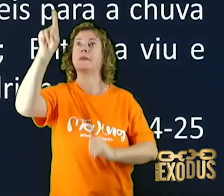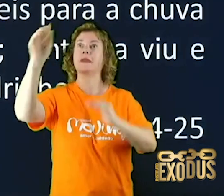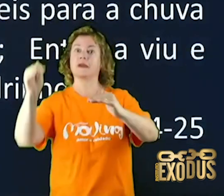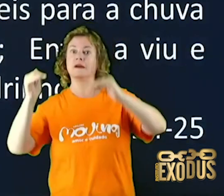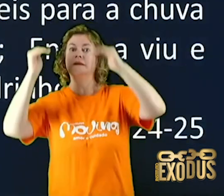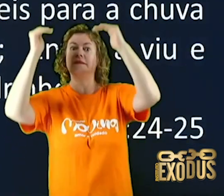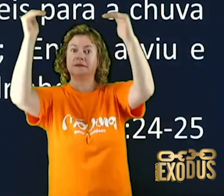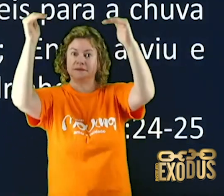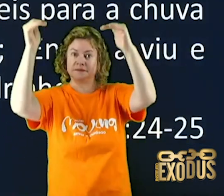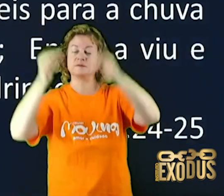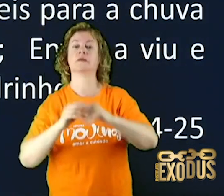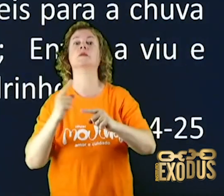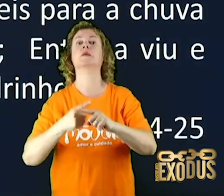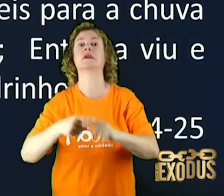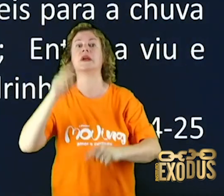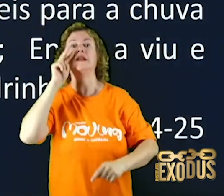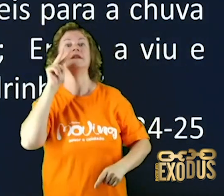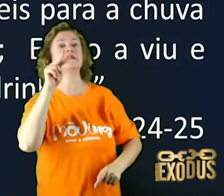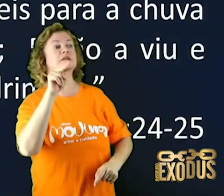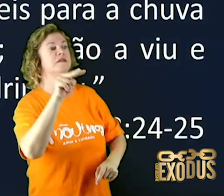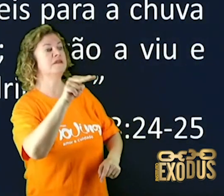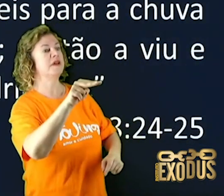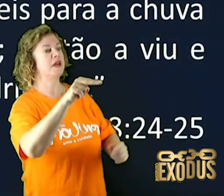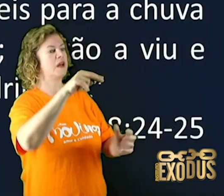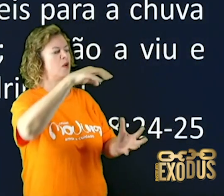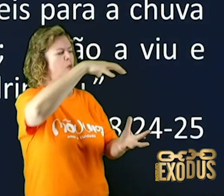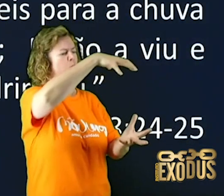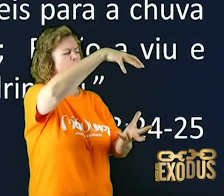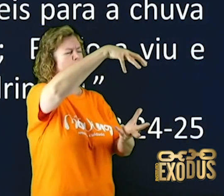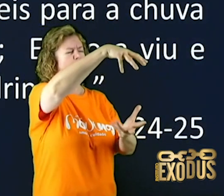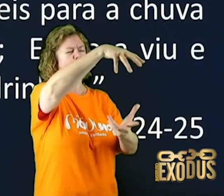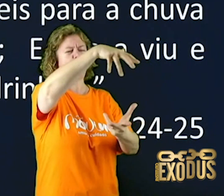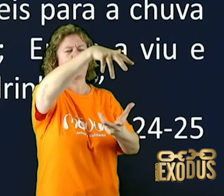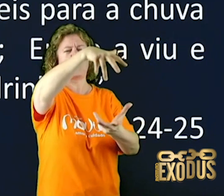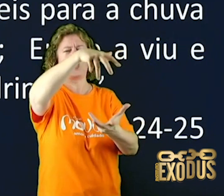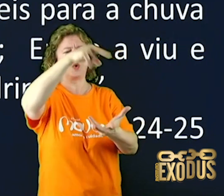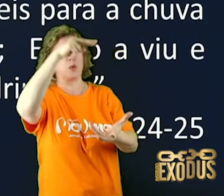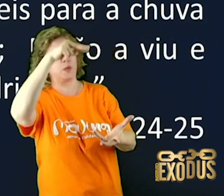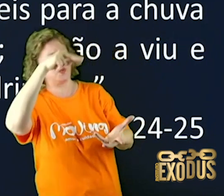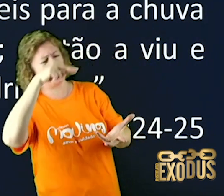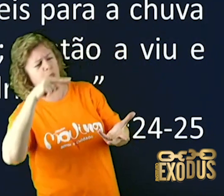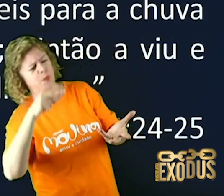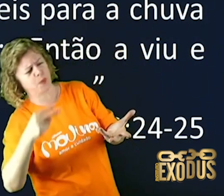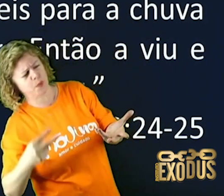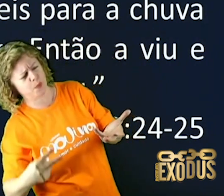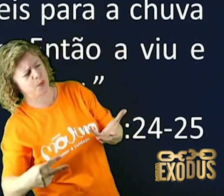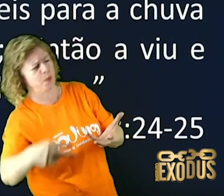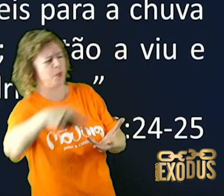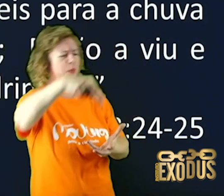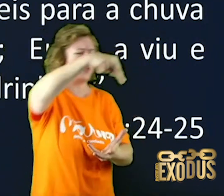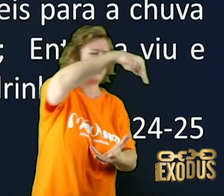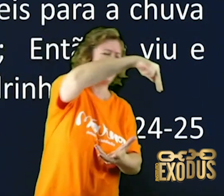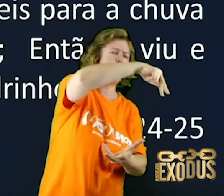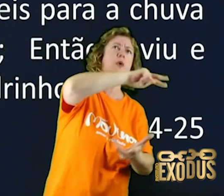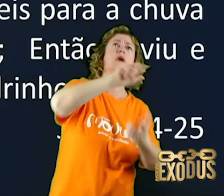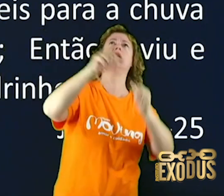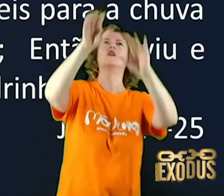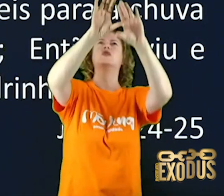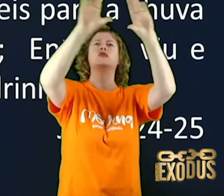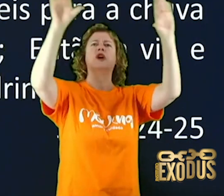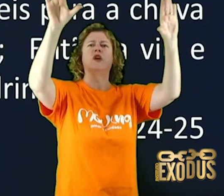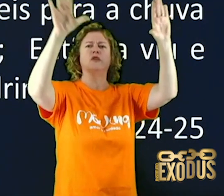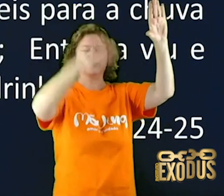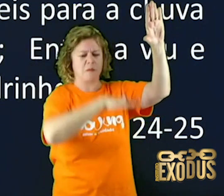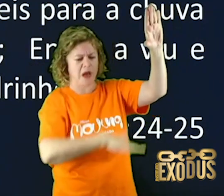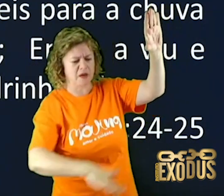as extremidades da terra, e vê tudo o que há debaixo dos céus, quando deu peso ao